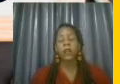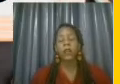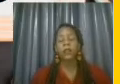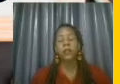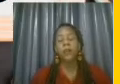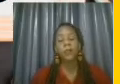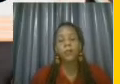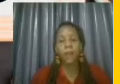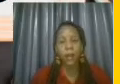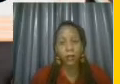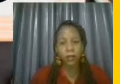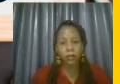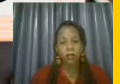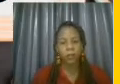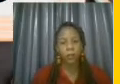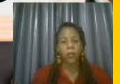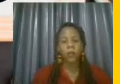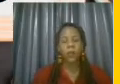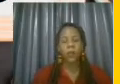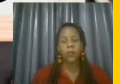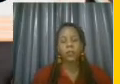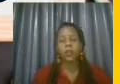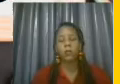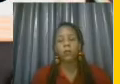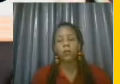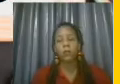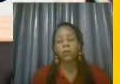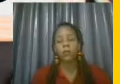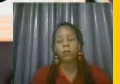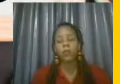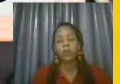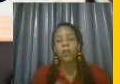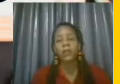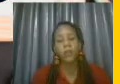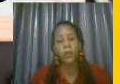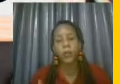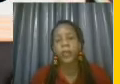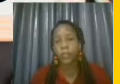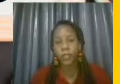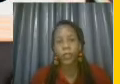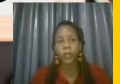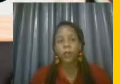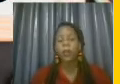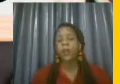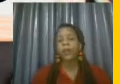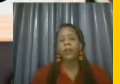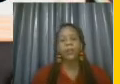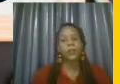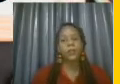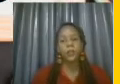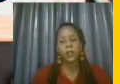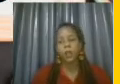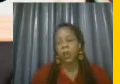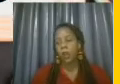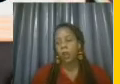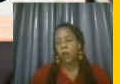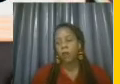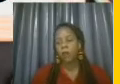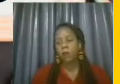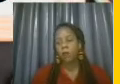seja, elas eram abusadas, entendeu? Elas não tinham relações porque elas queriam. Então,